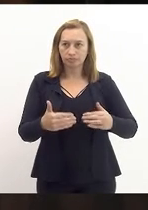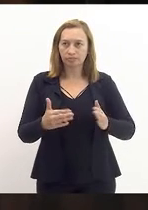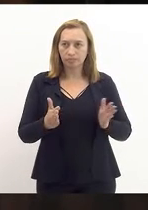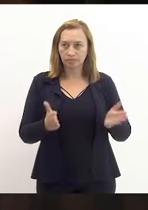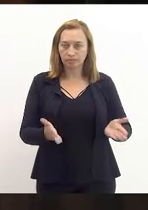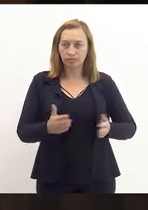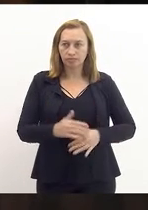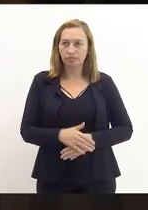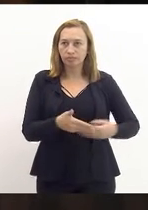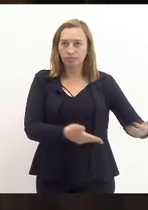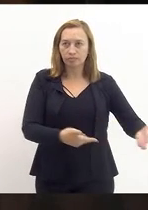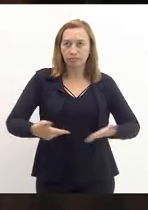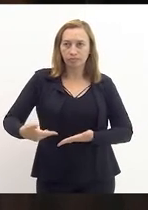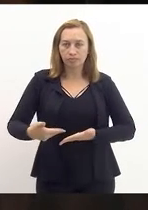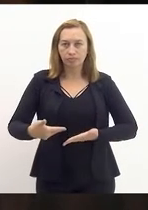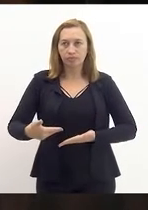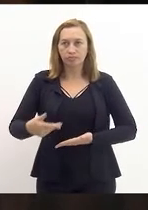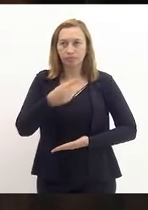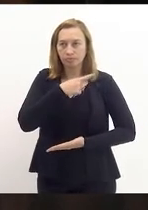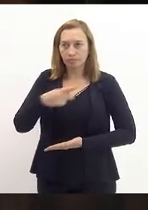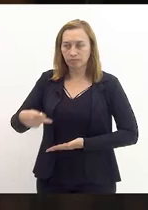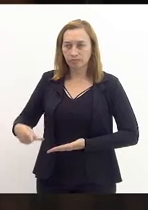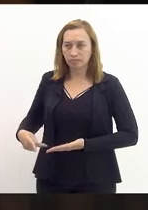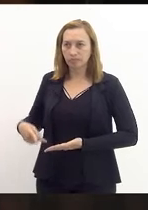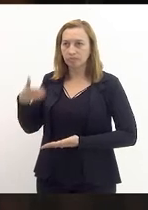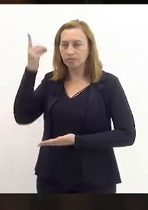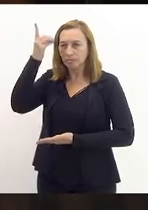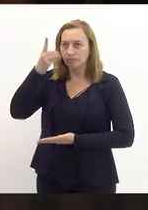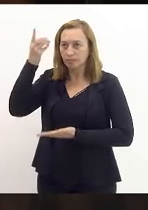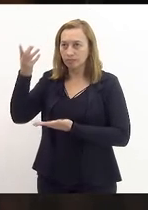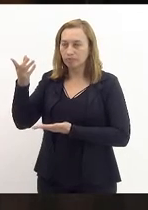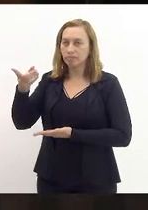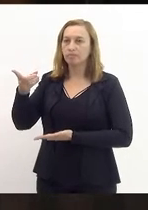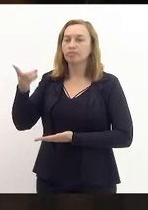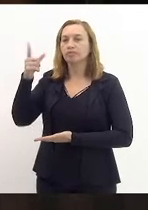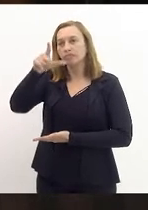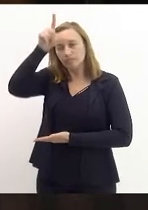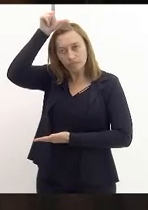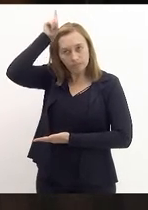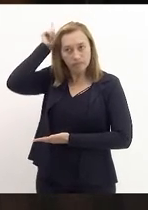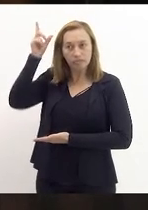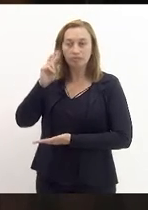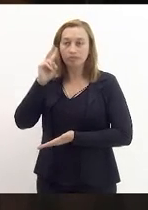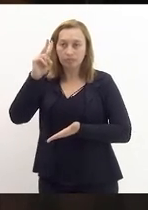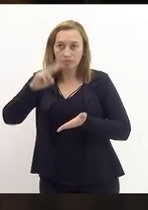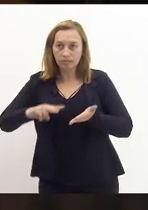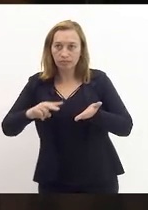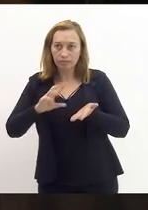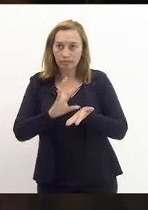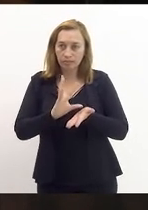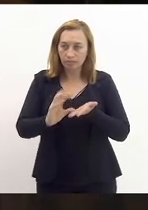a presidência convida o Nobre Deputado Luiz Paulo para fazer leitura da ata da sessão anterior